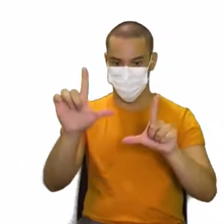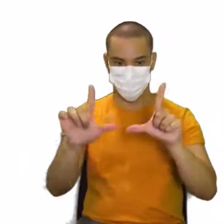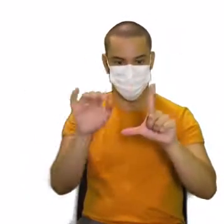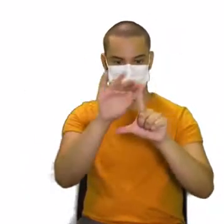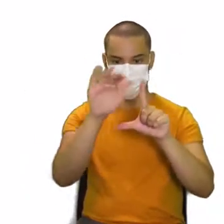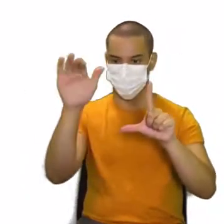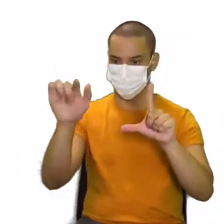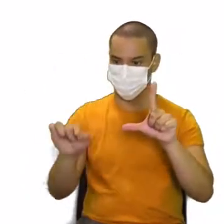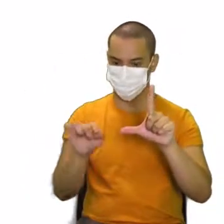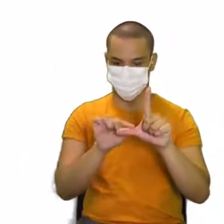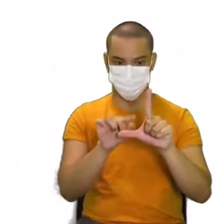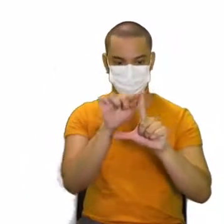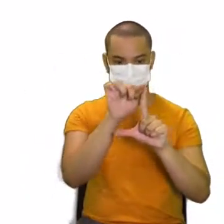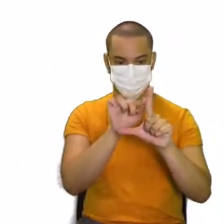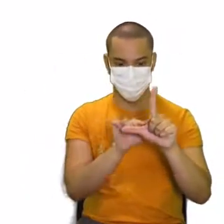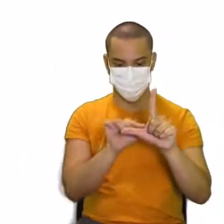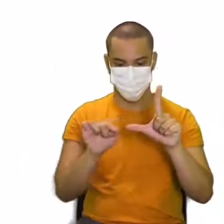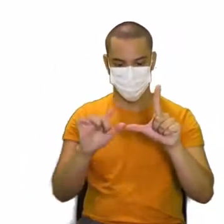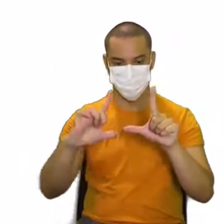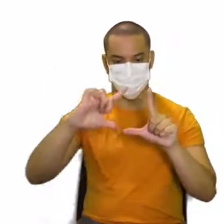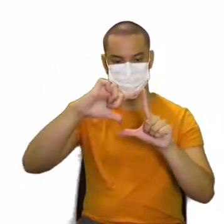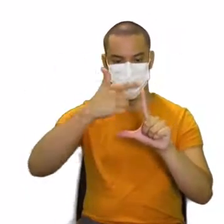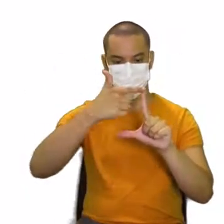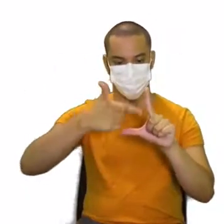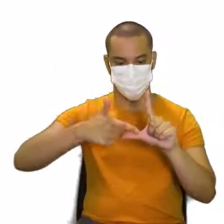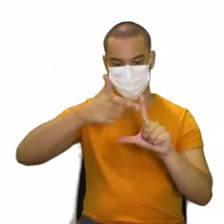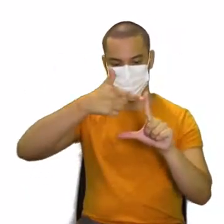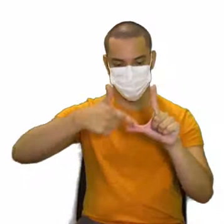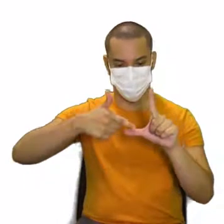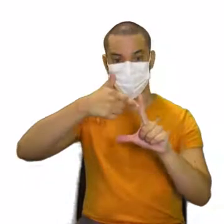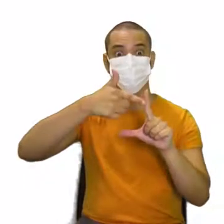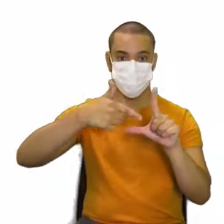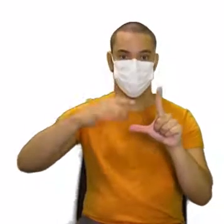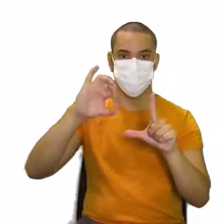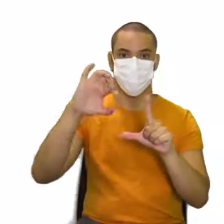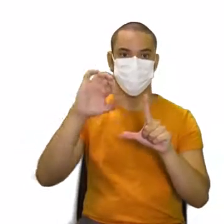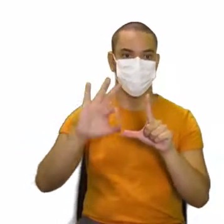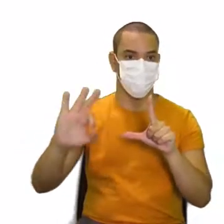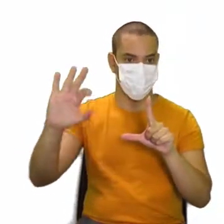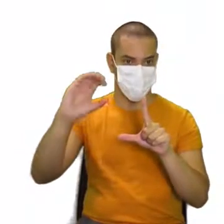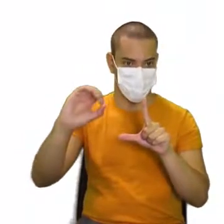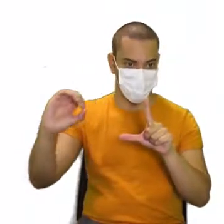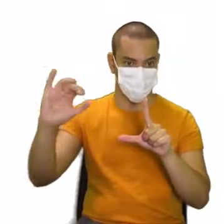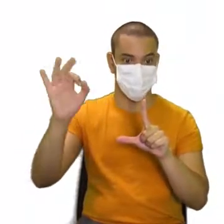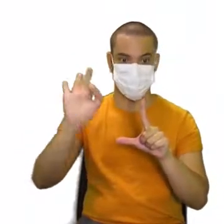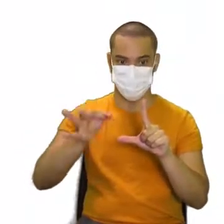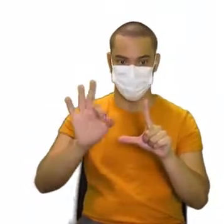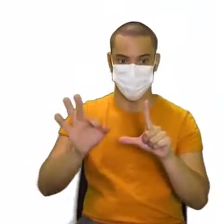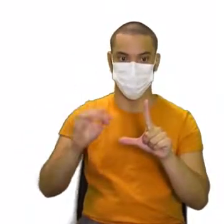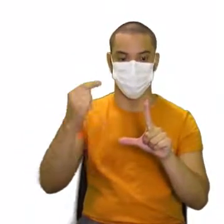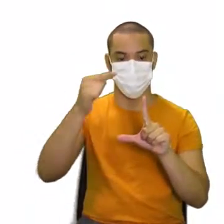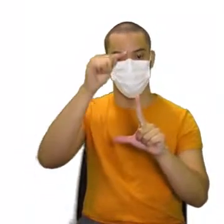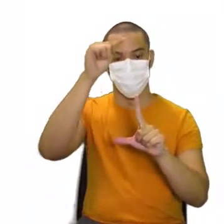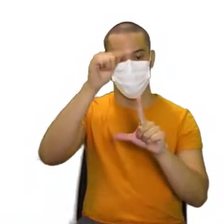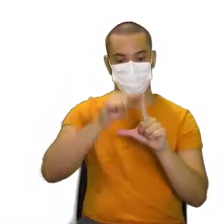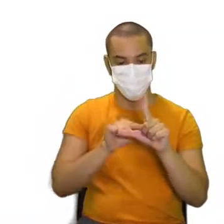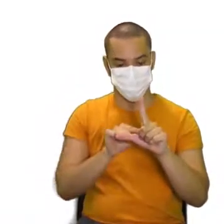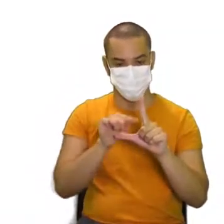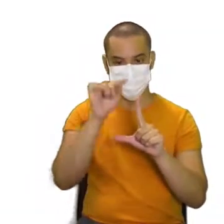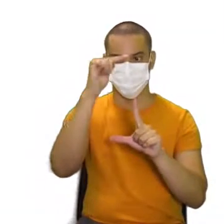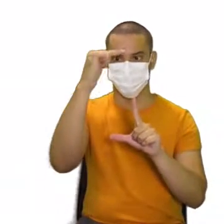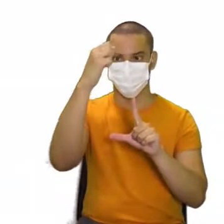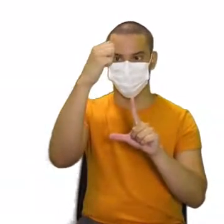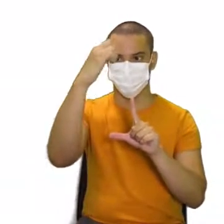tela da TV o plano tô descendo na tela teria a velocidade ela teria descendo de cima para baixo